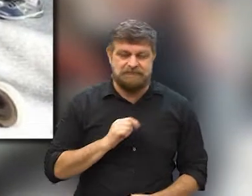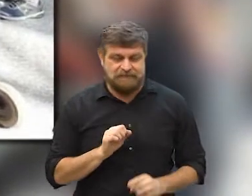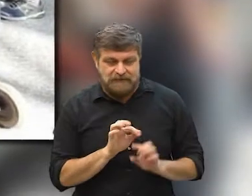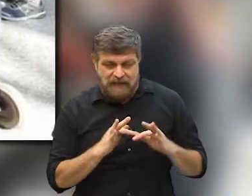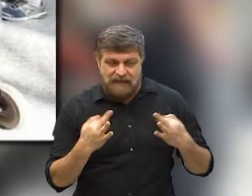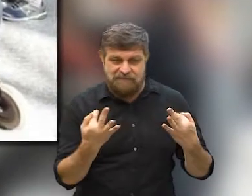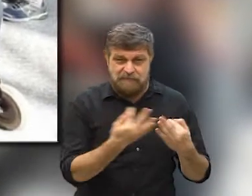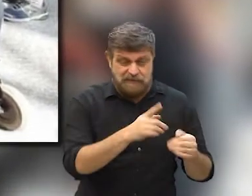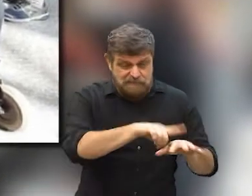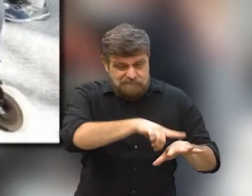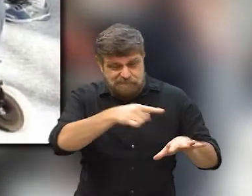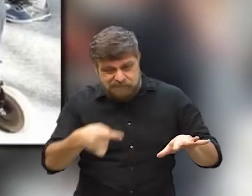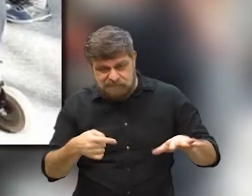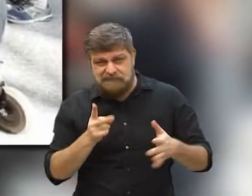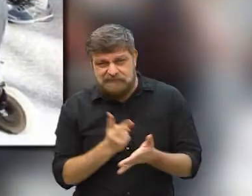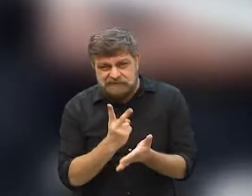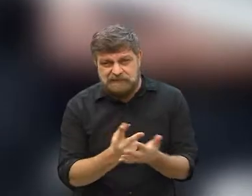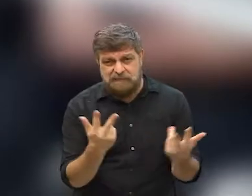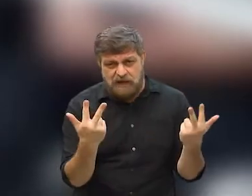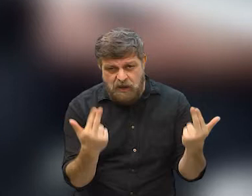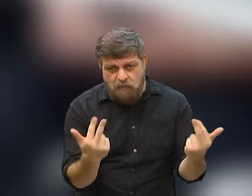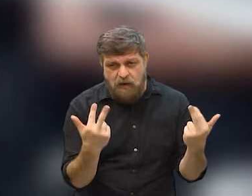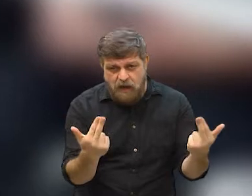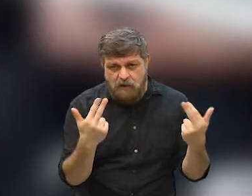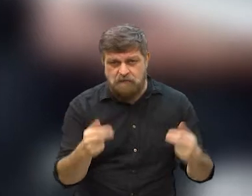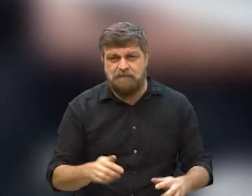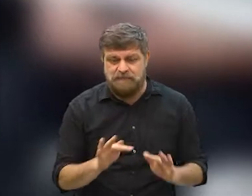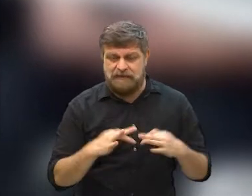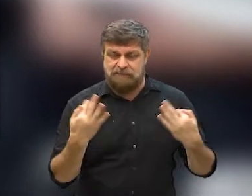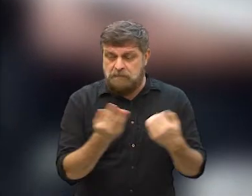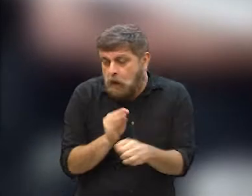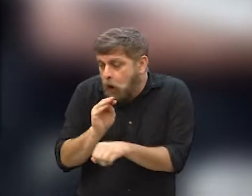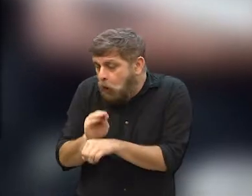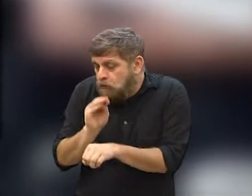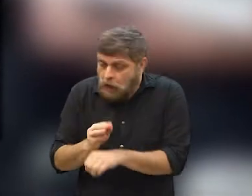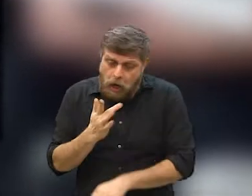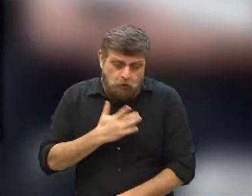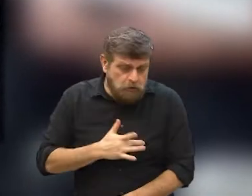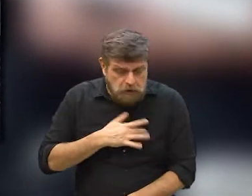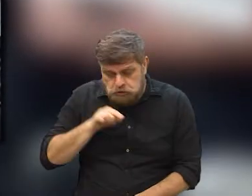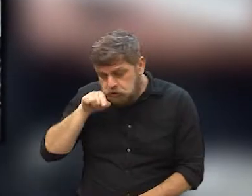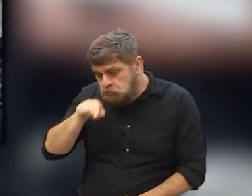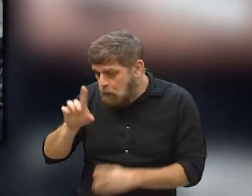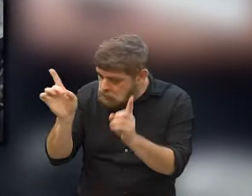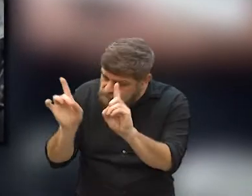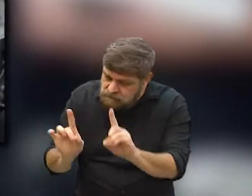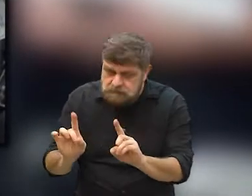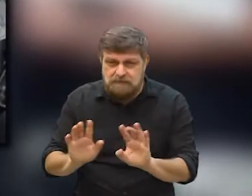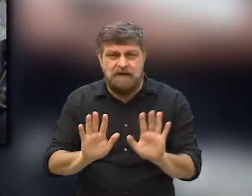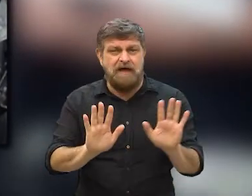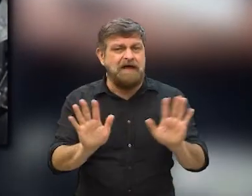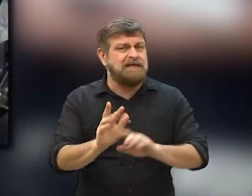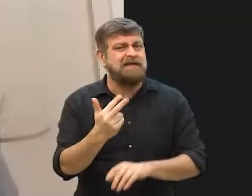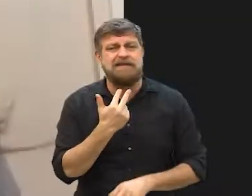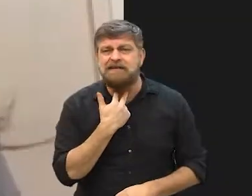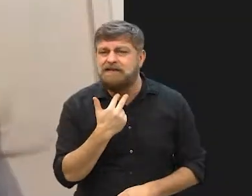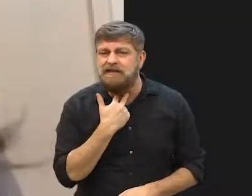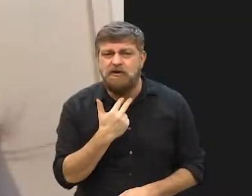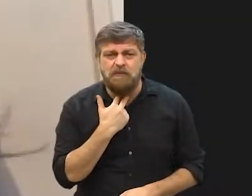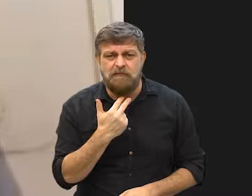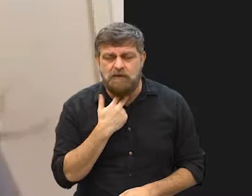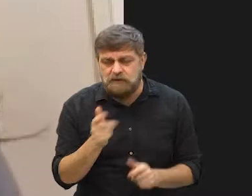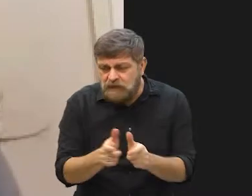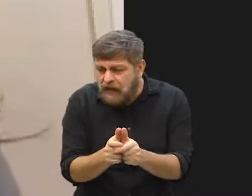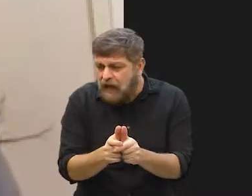com a família é a mesma, né? A família sempre protege demais as pessoas com deficiência, e esse não pode, para